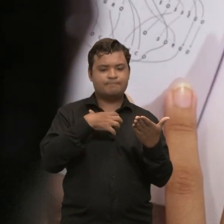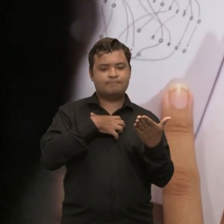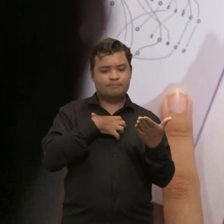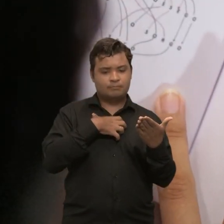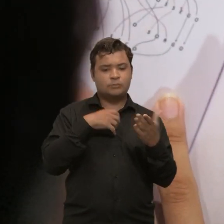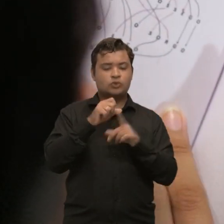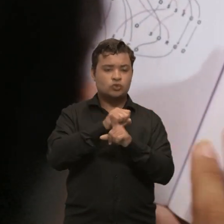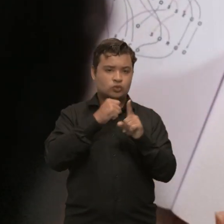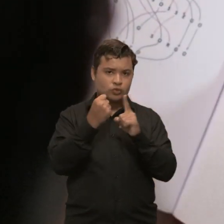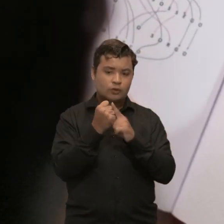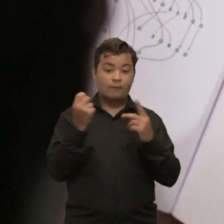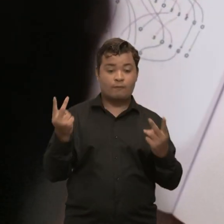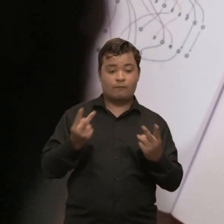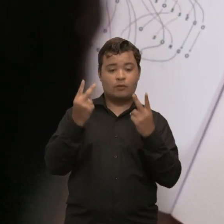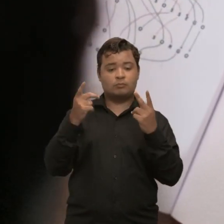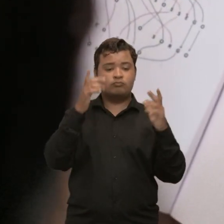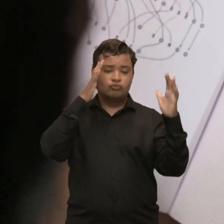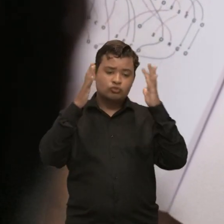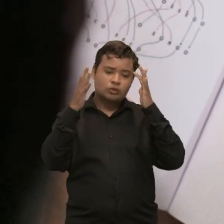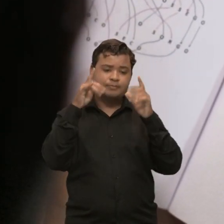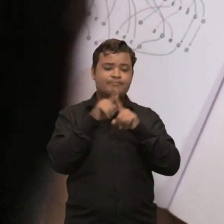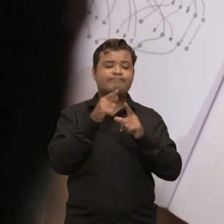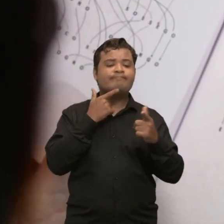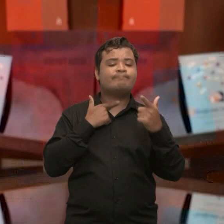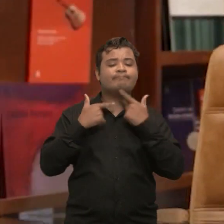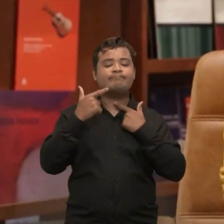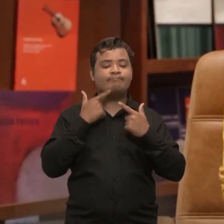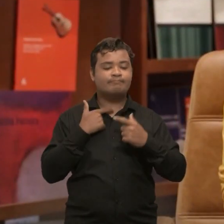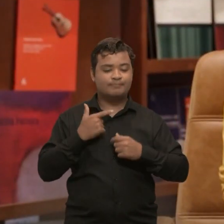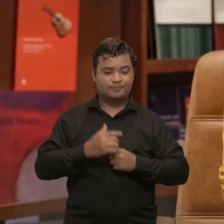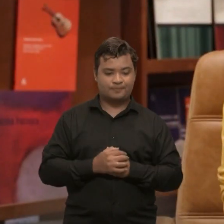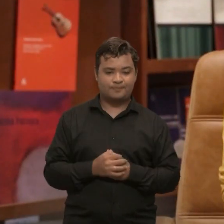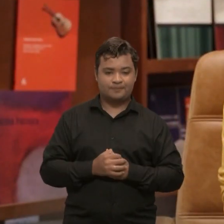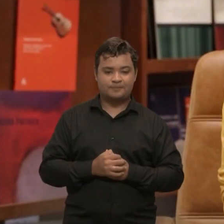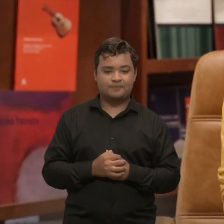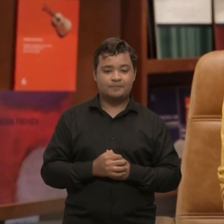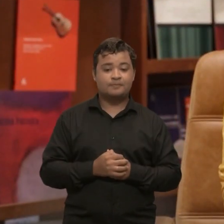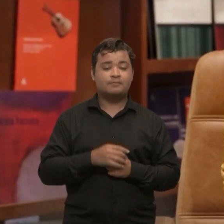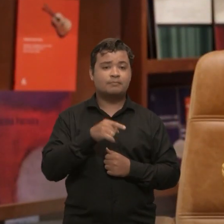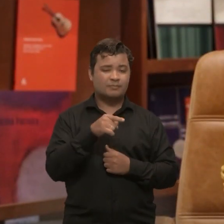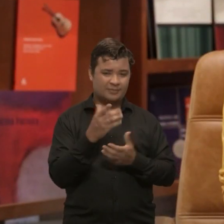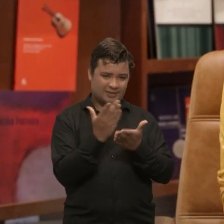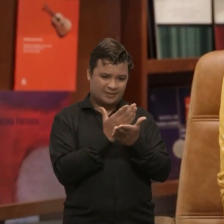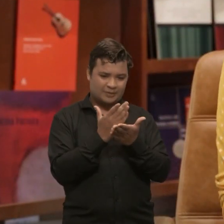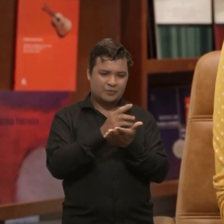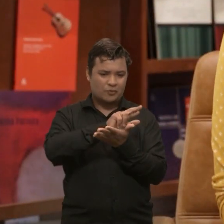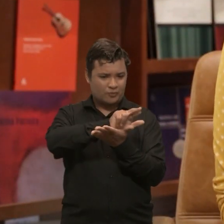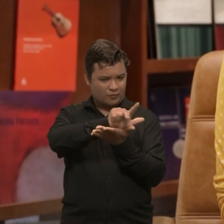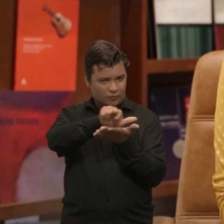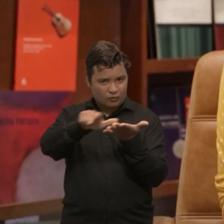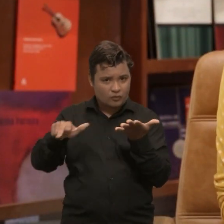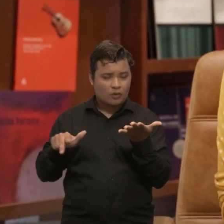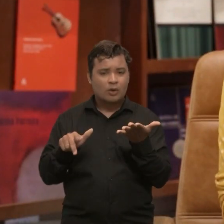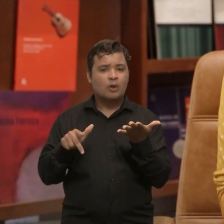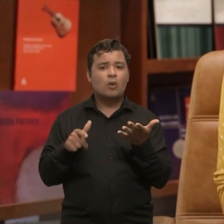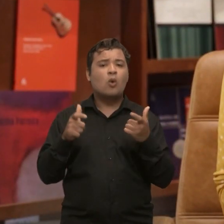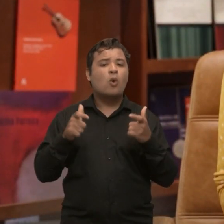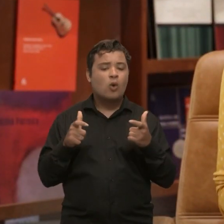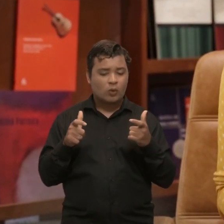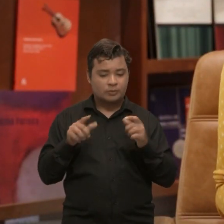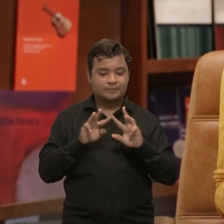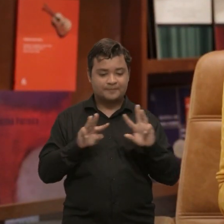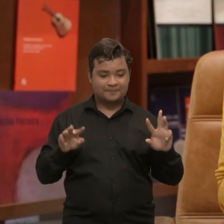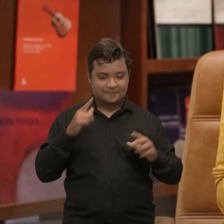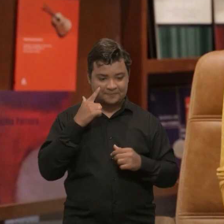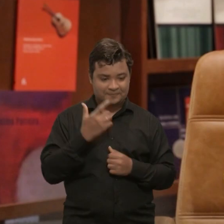e desejos enquanto experimenta o processo. Você encontra essas e outras publicações em